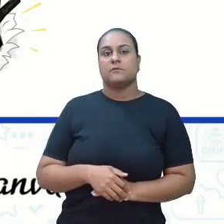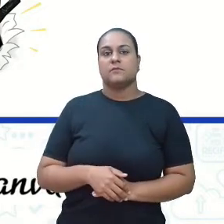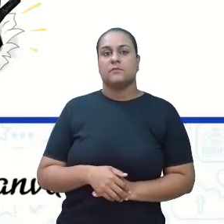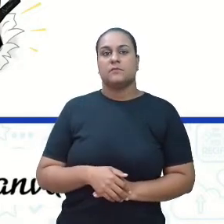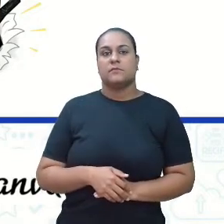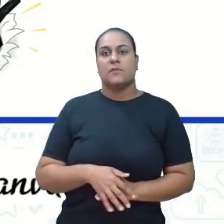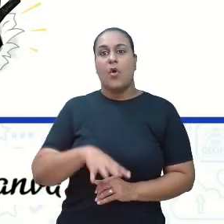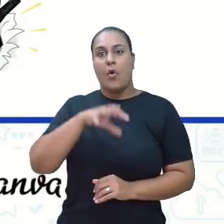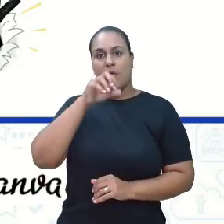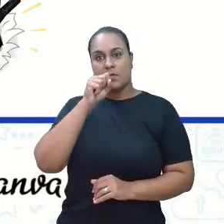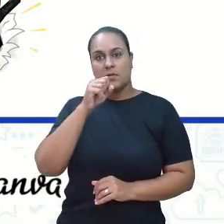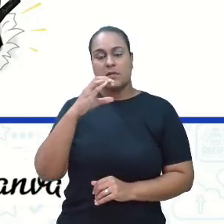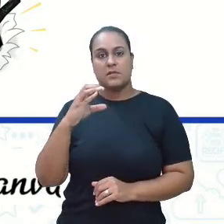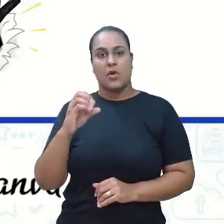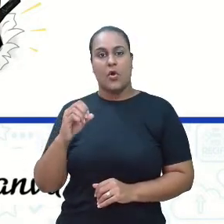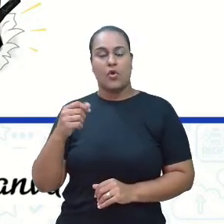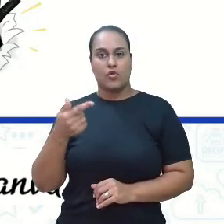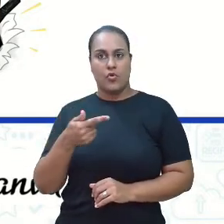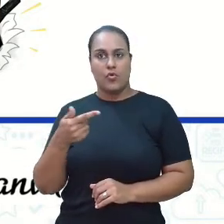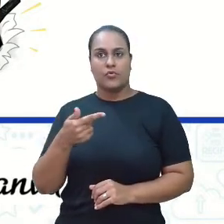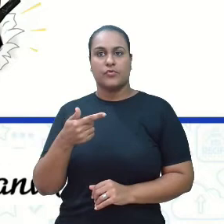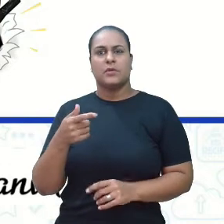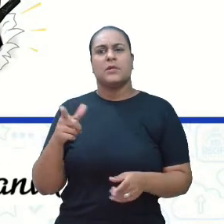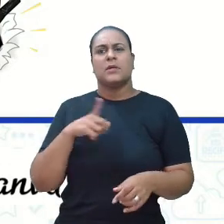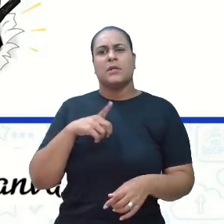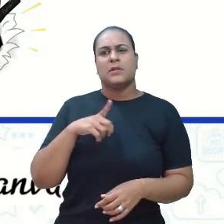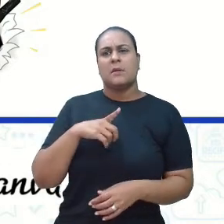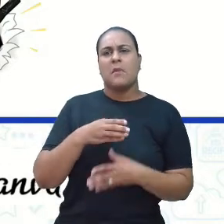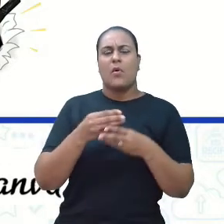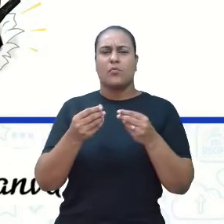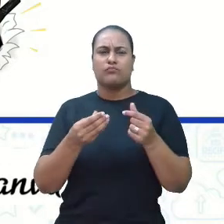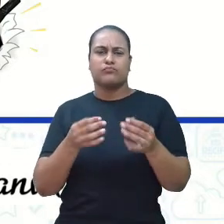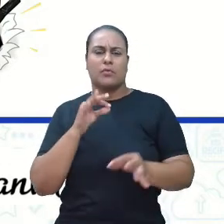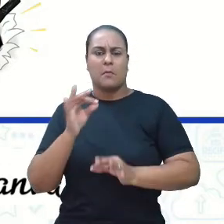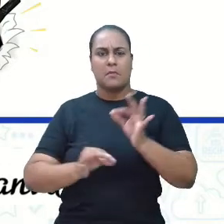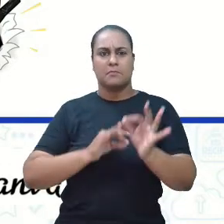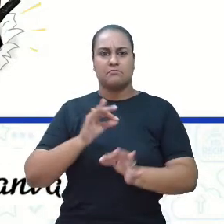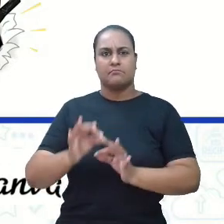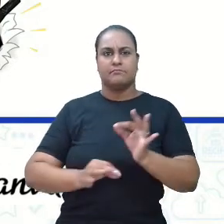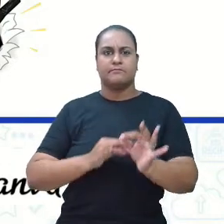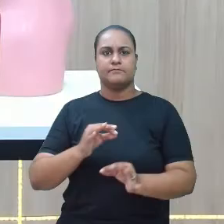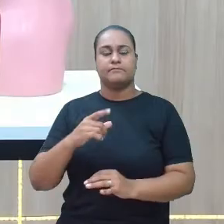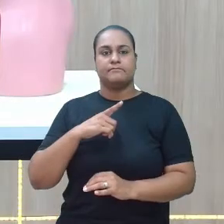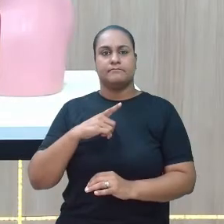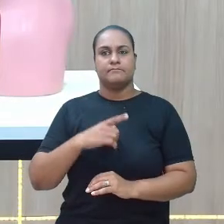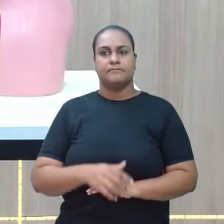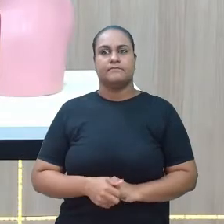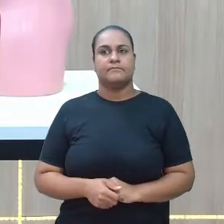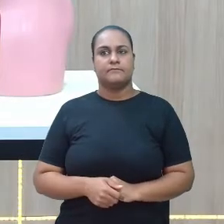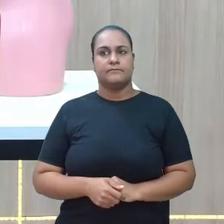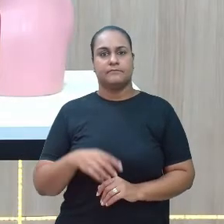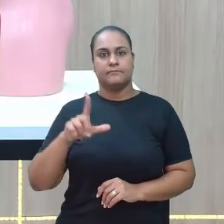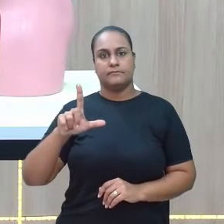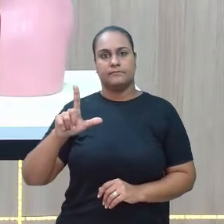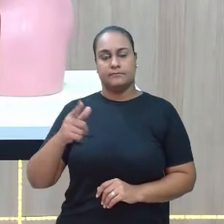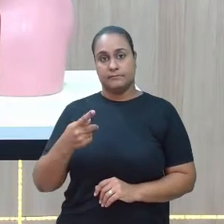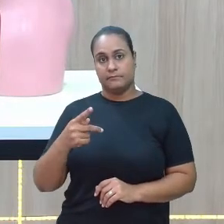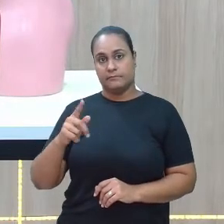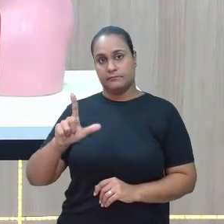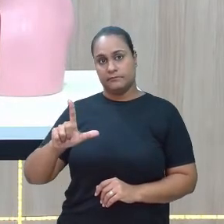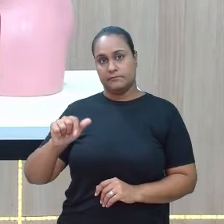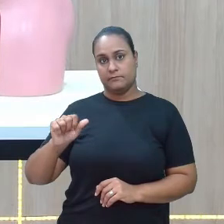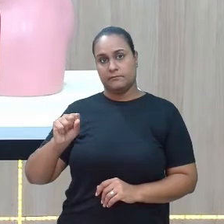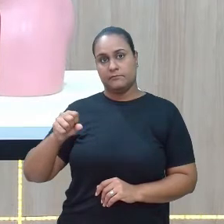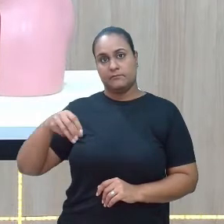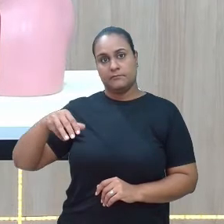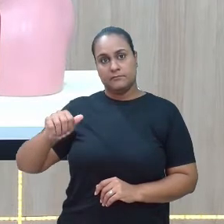gás carbônico e também alguns resíduos produzidos pela célula. O plasma, ela é a parte